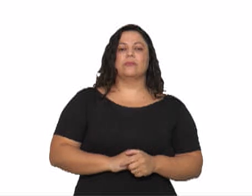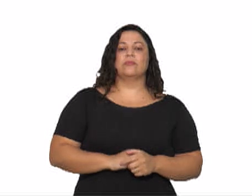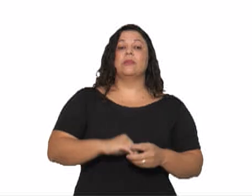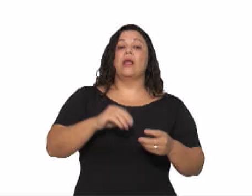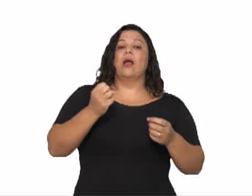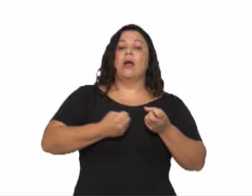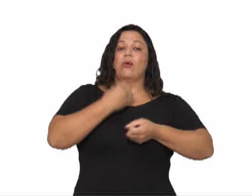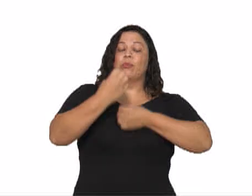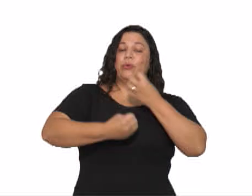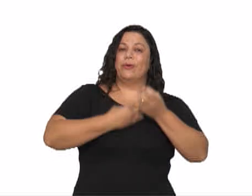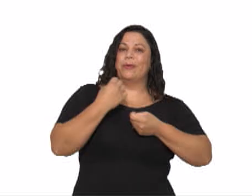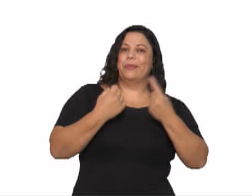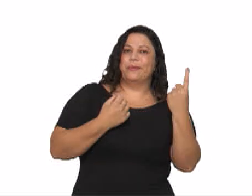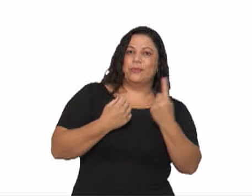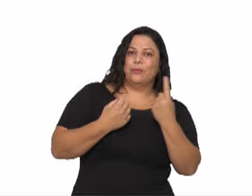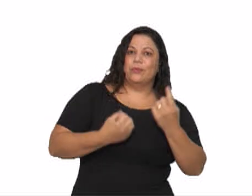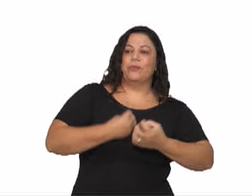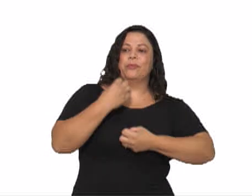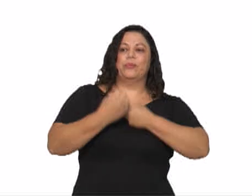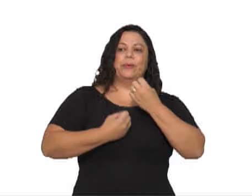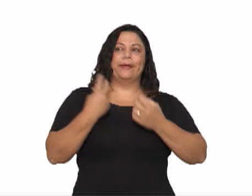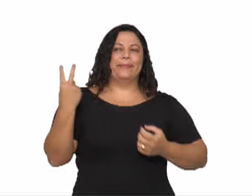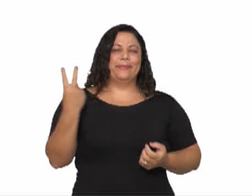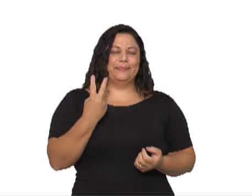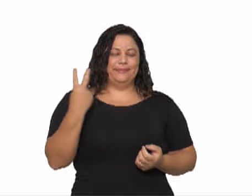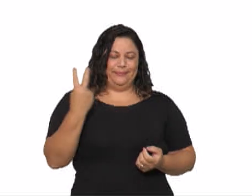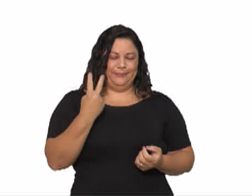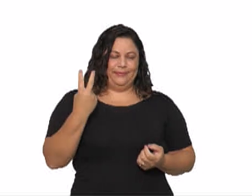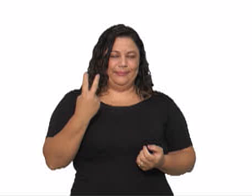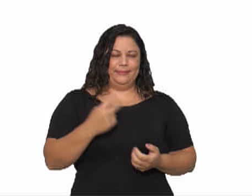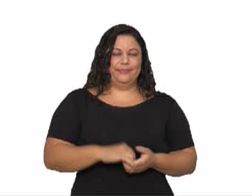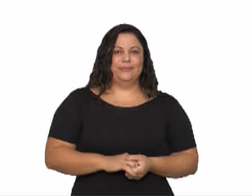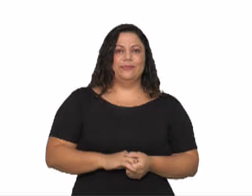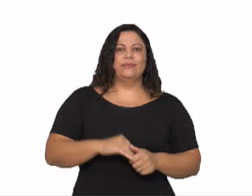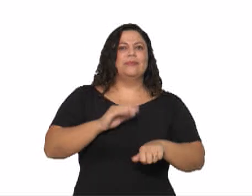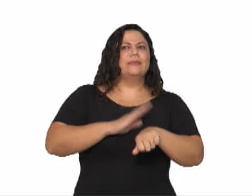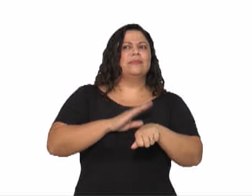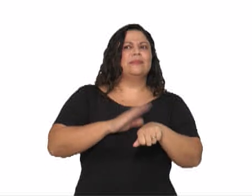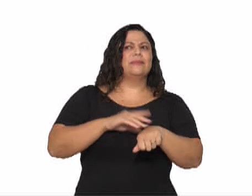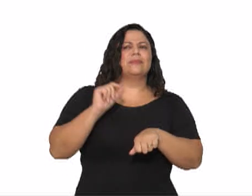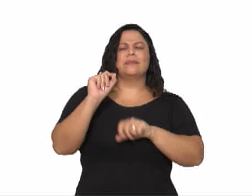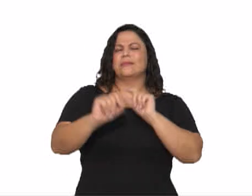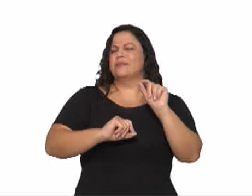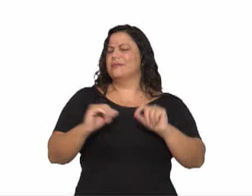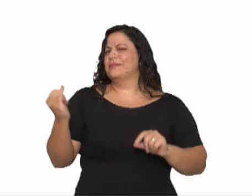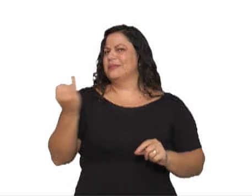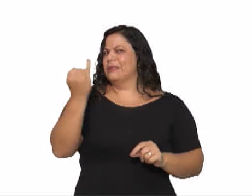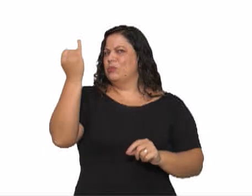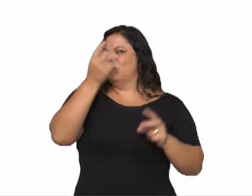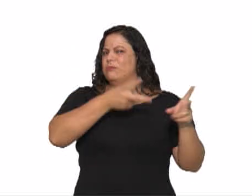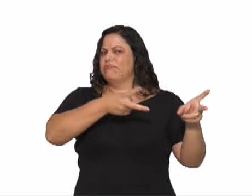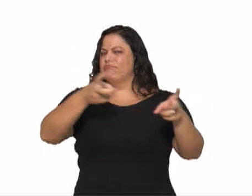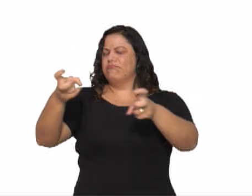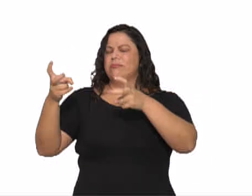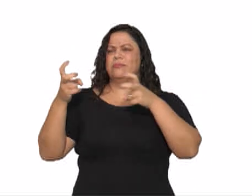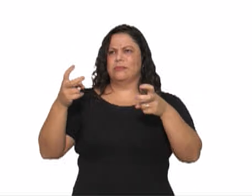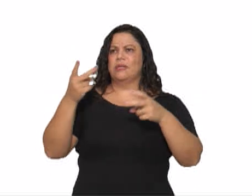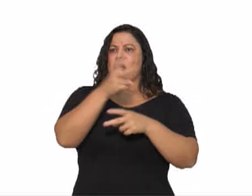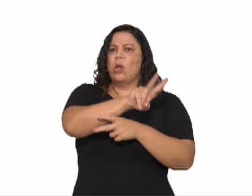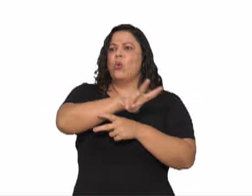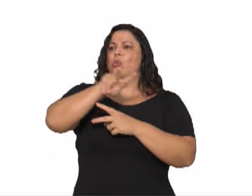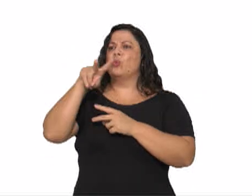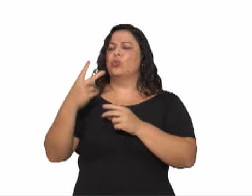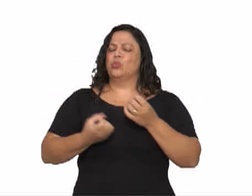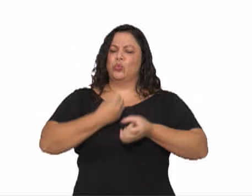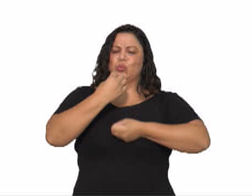poema 1, Instantes, e o poema 2, Se Tuviera Tiempo. O que é importante observar? Em los dois poemas se apresentam